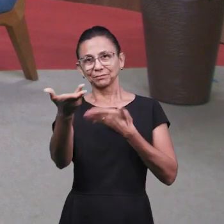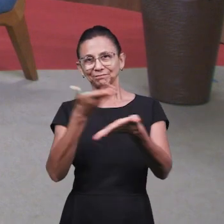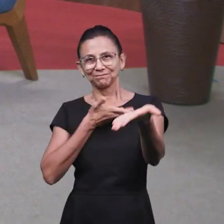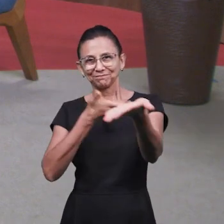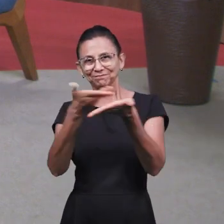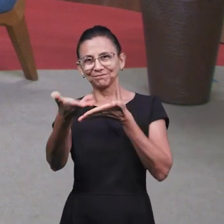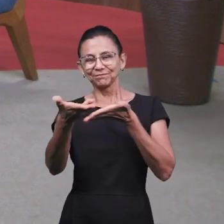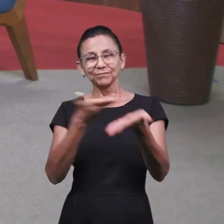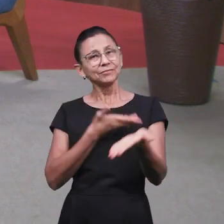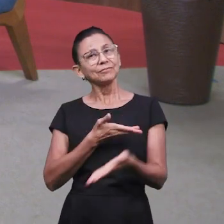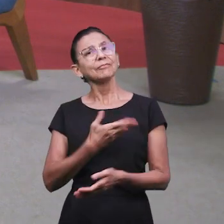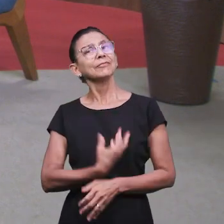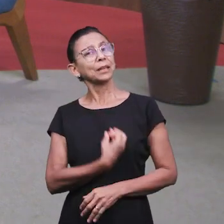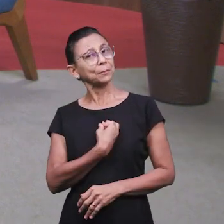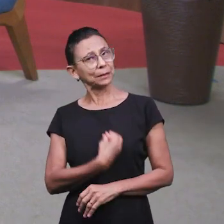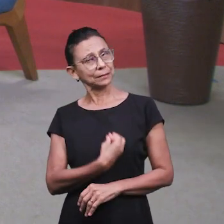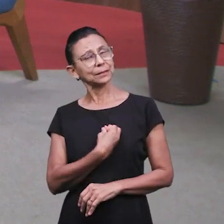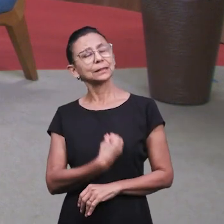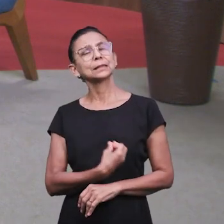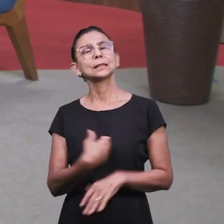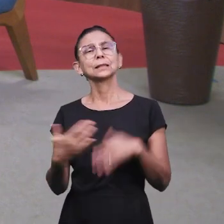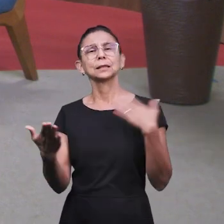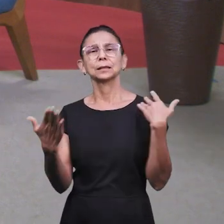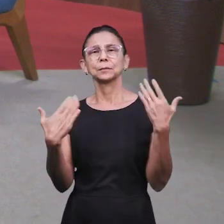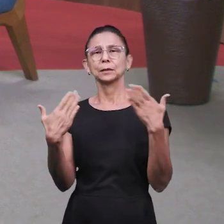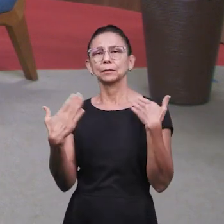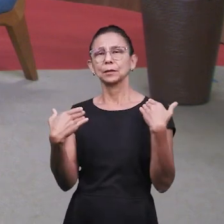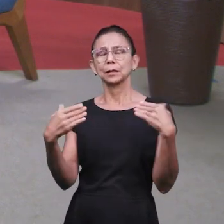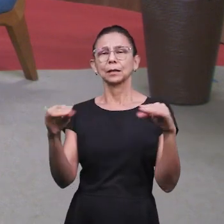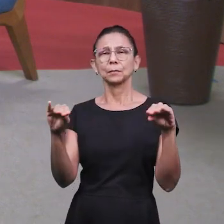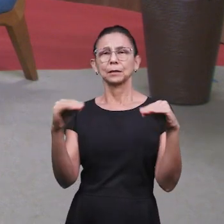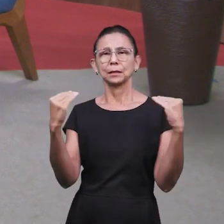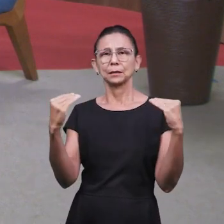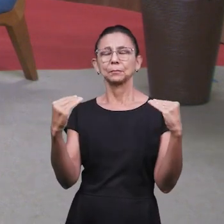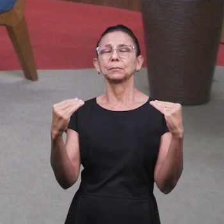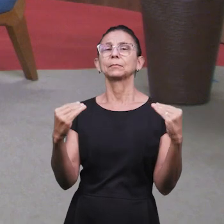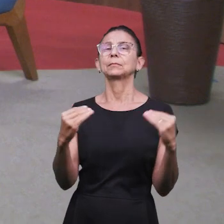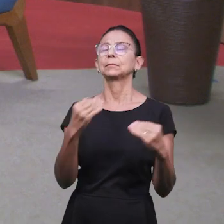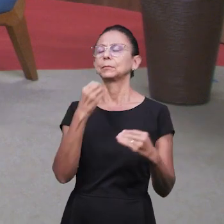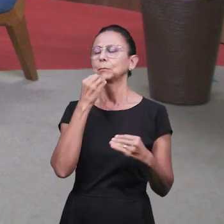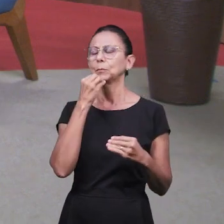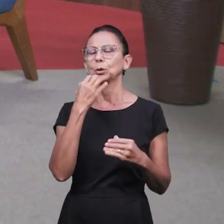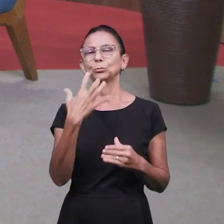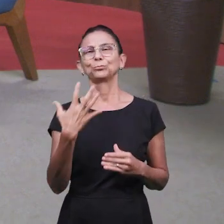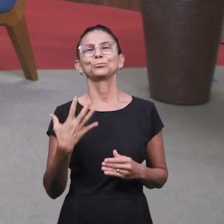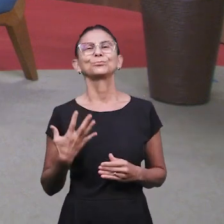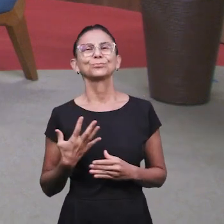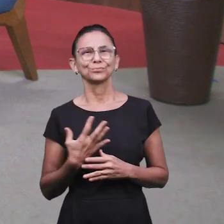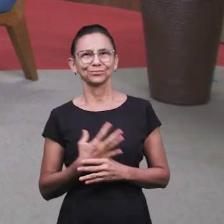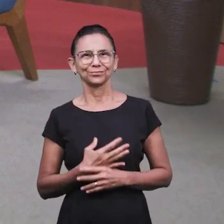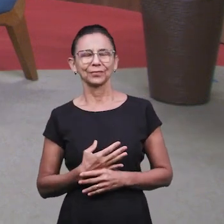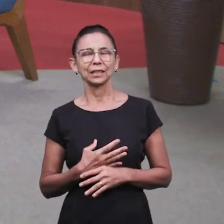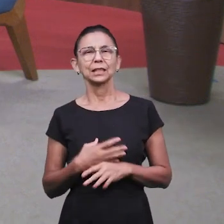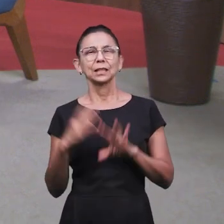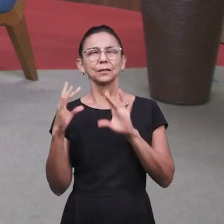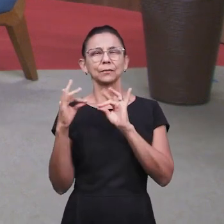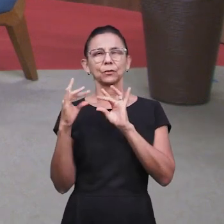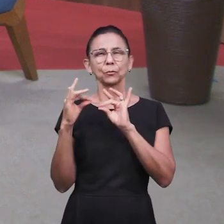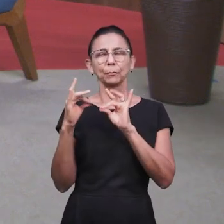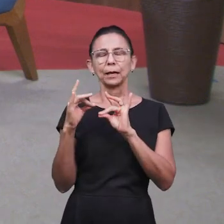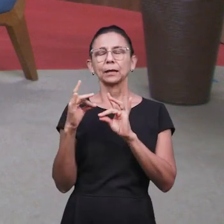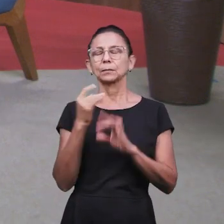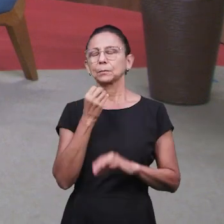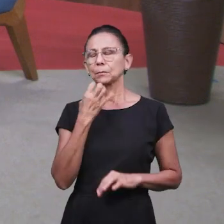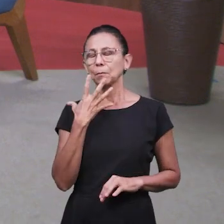com a gente. Você participa do programa, conversa com a gente, manda mensagem. É muito bom isso, é muito bom a gente ouvir,